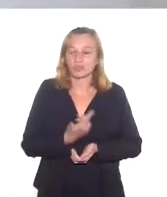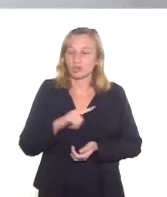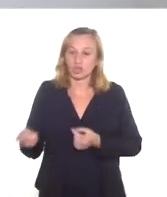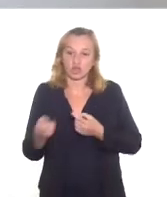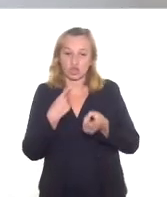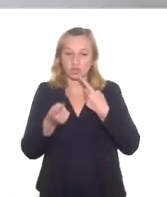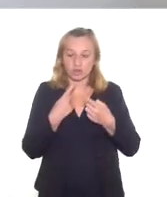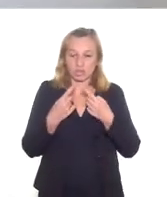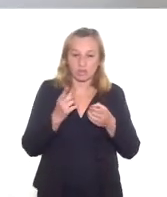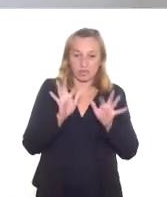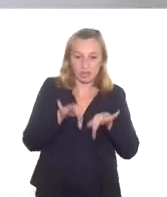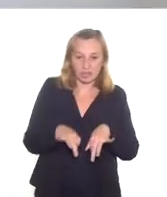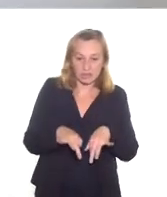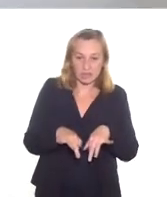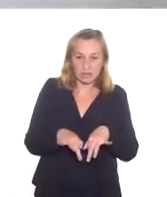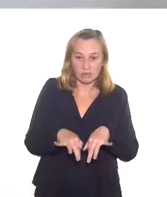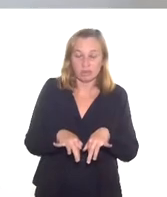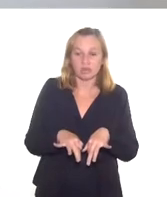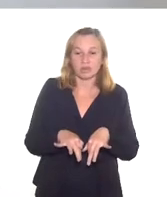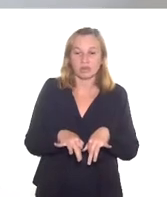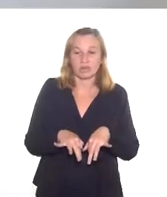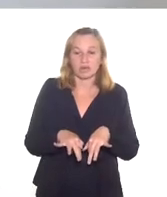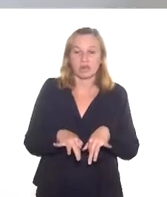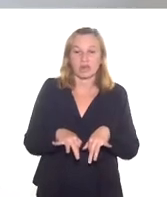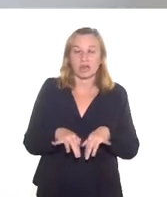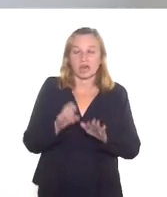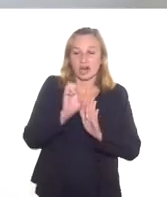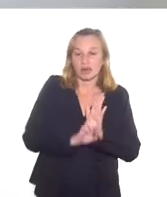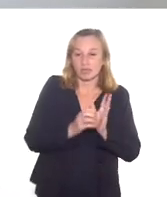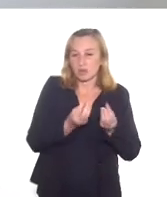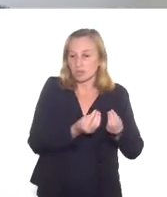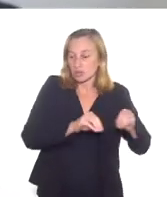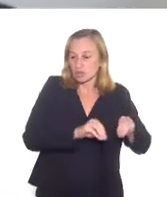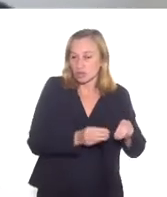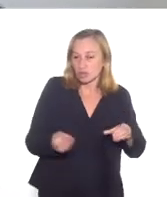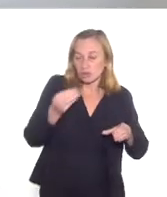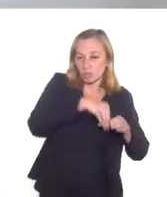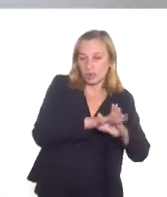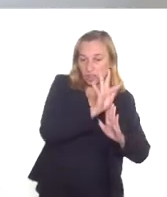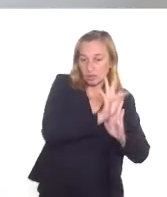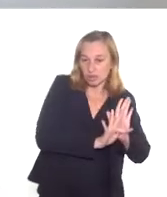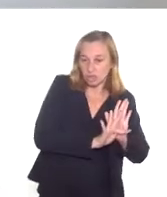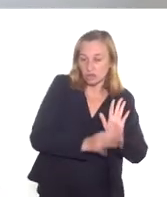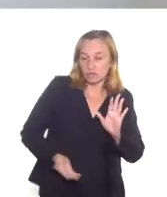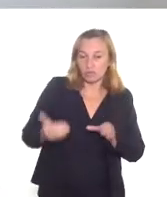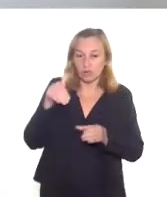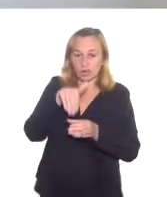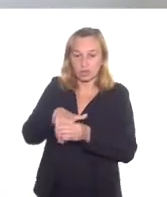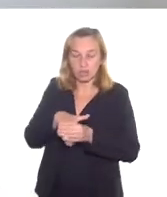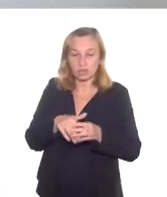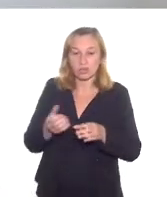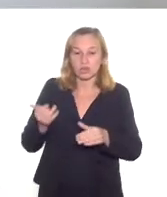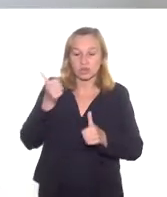quem queira discutir, encerrada a discussão. A emenda está prejudicada, foi incorporada no texto, então votamos